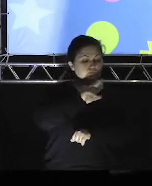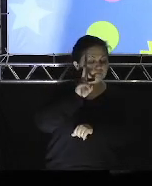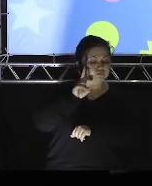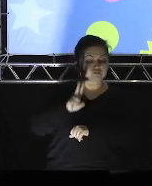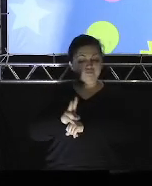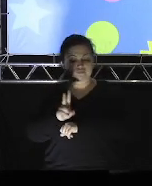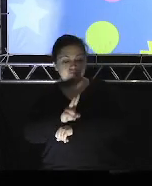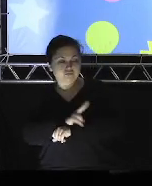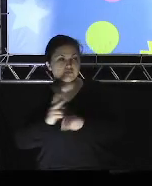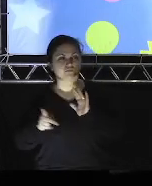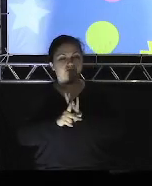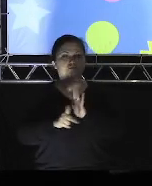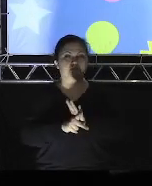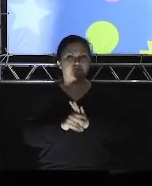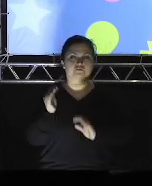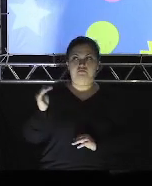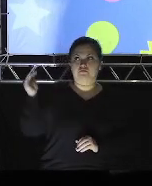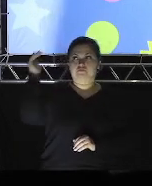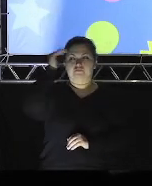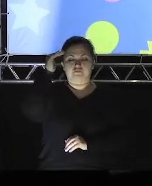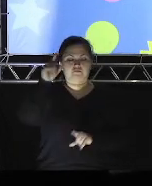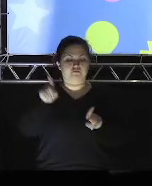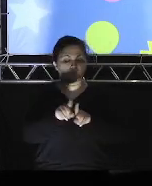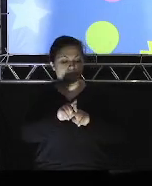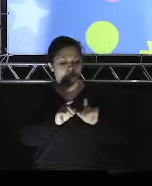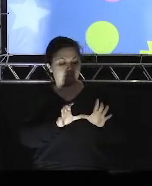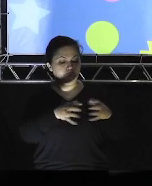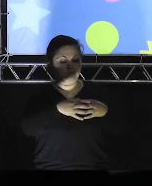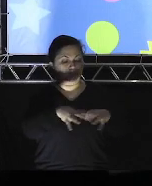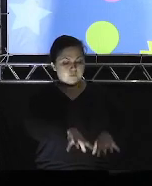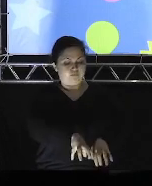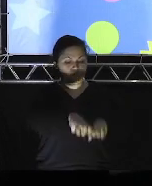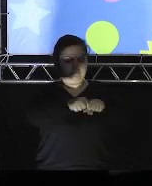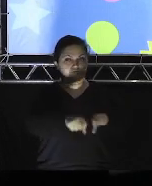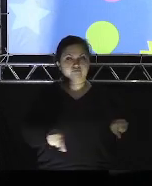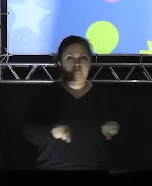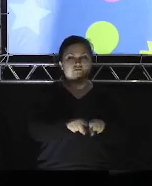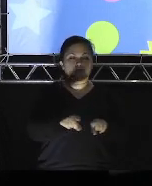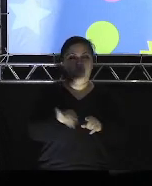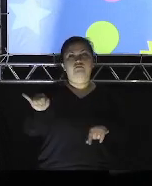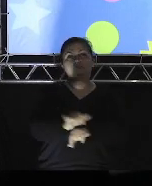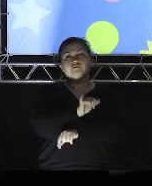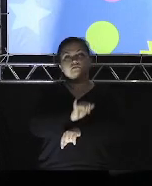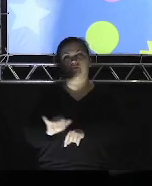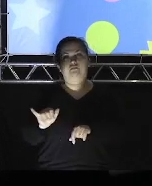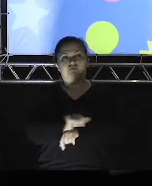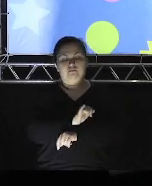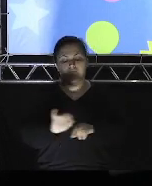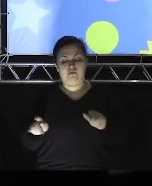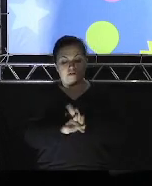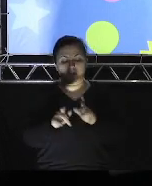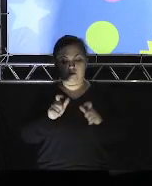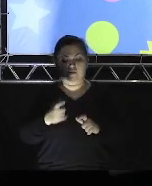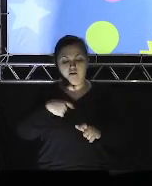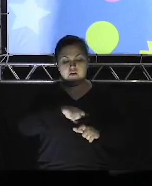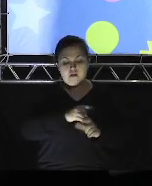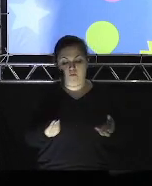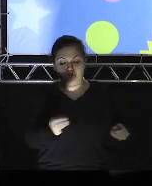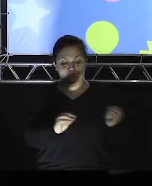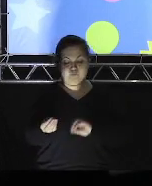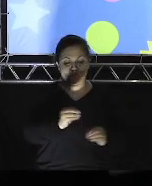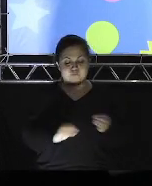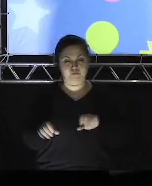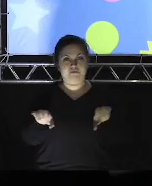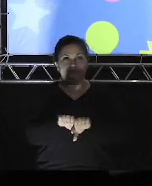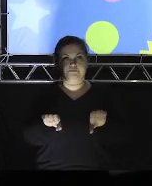exemplo, as tribos, né, em que esses times estão incluídos. E no nível estratégico é onde a gente realmente tem a estrutura